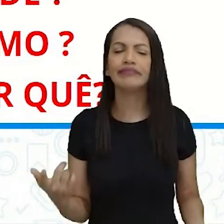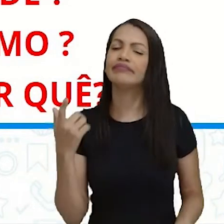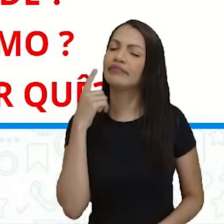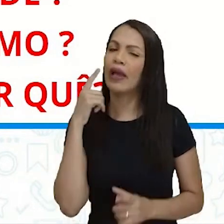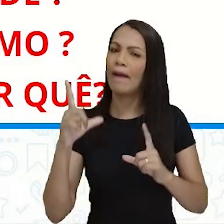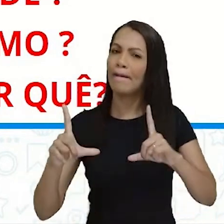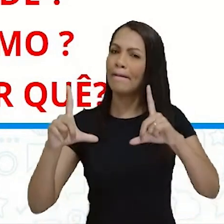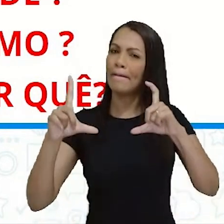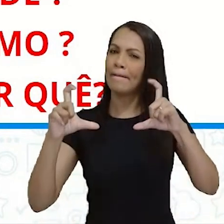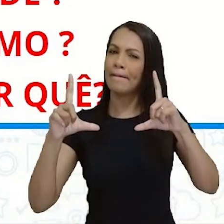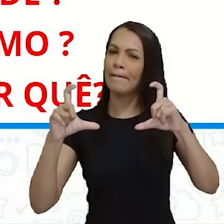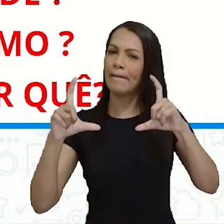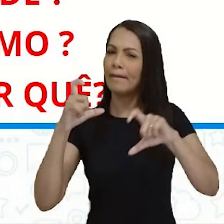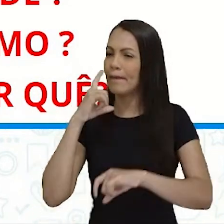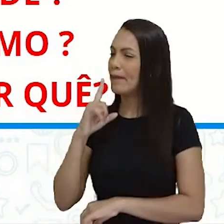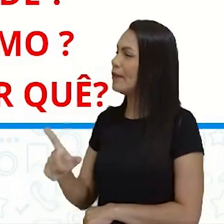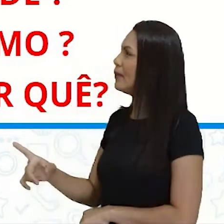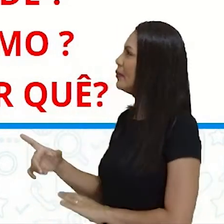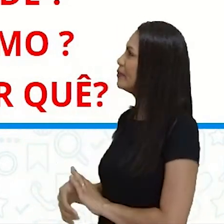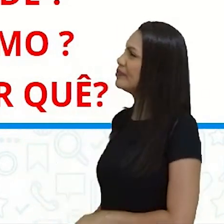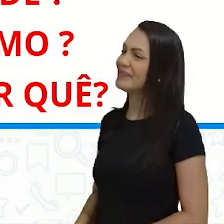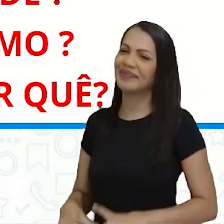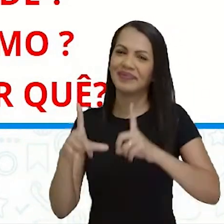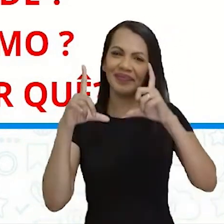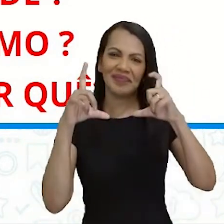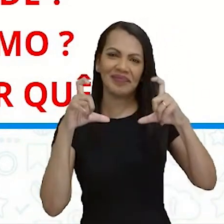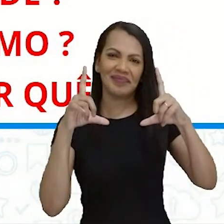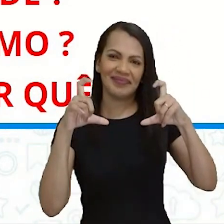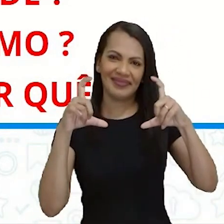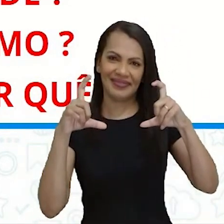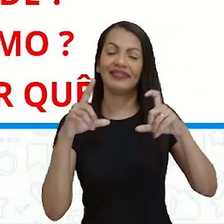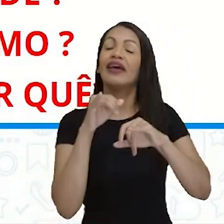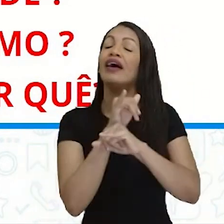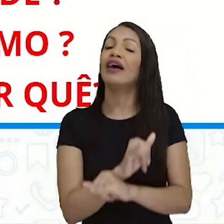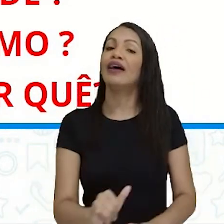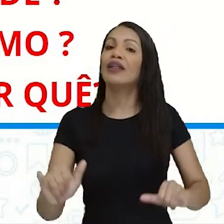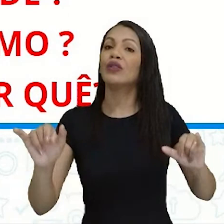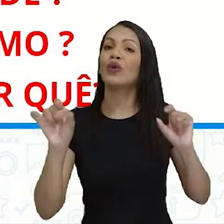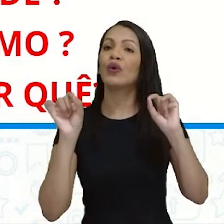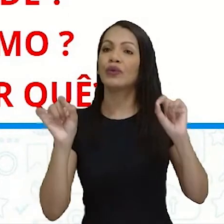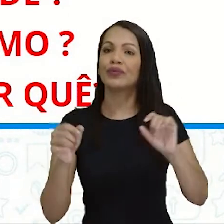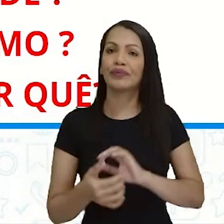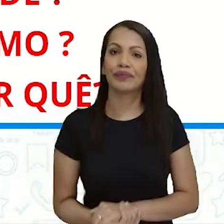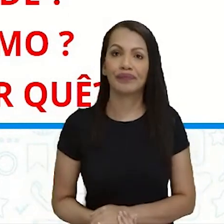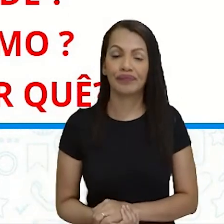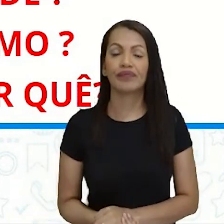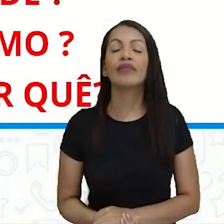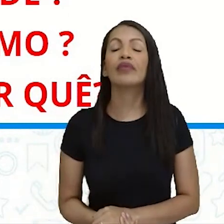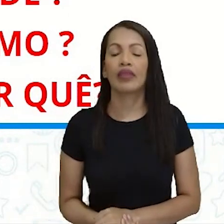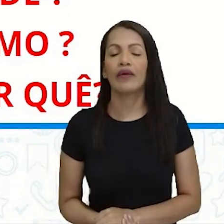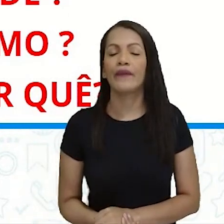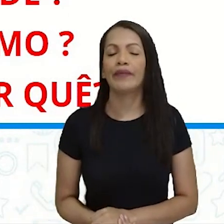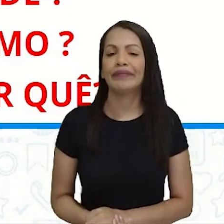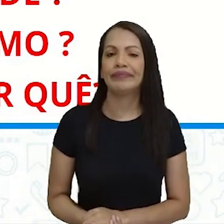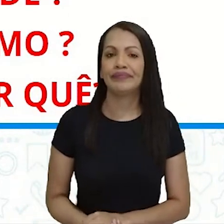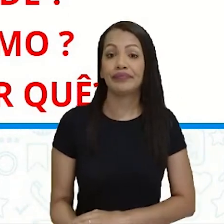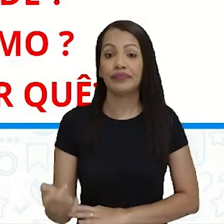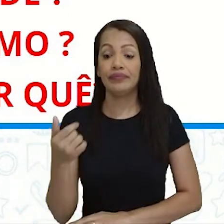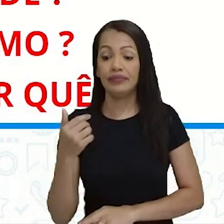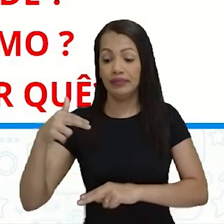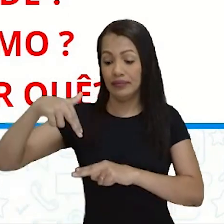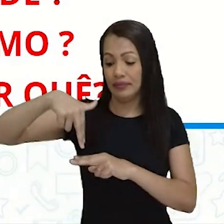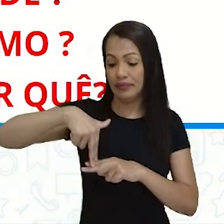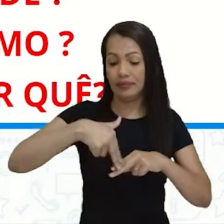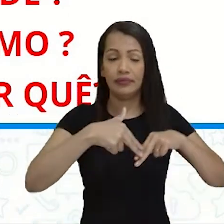YouTube para ver como é que vocês podem responder. E a notícia diz o seguinte, ó. Surfistas resgataram uma tartaruga que